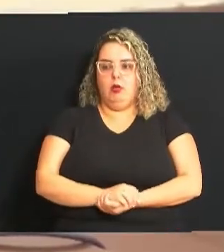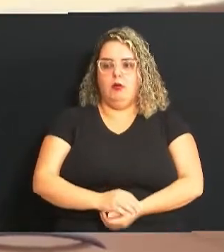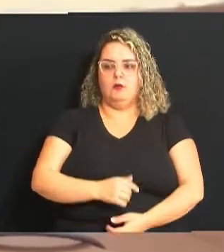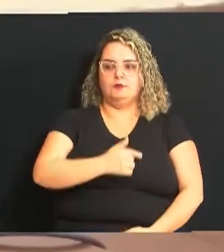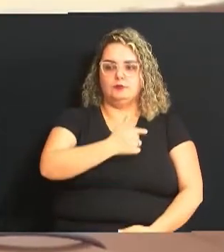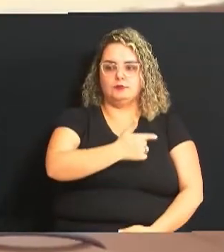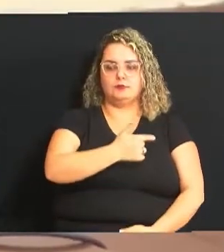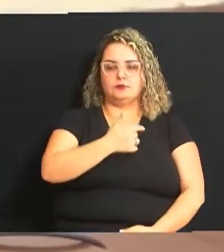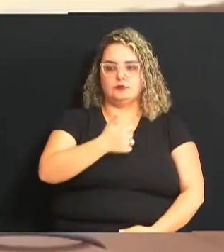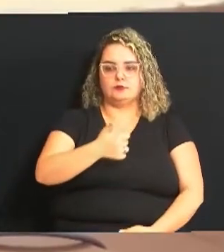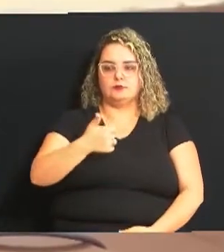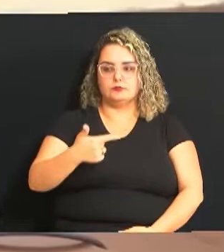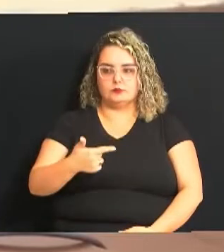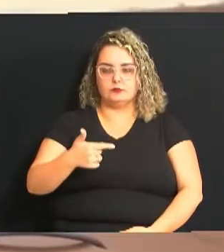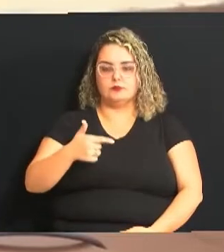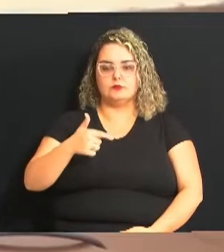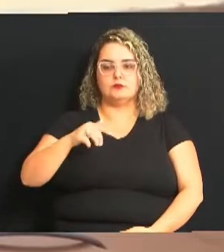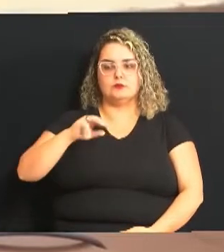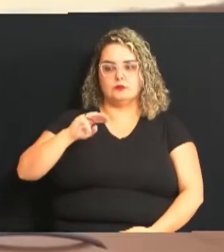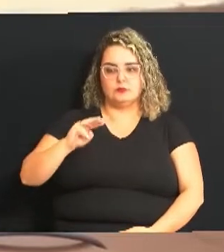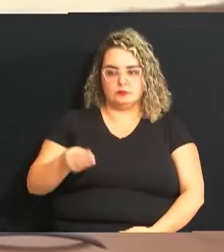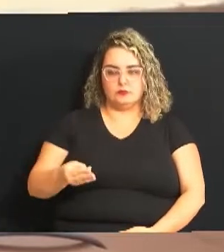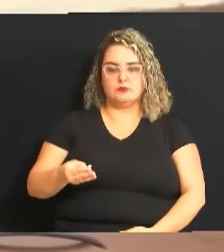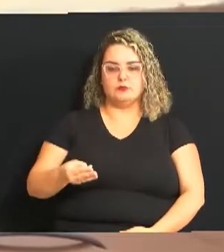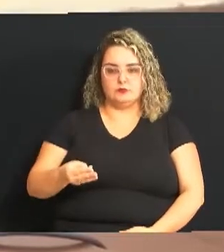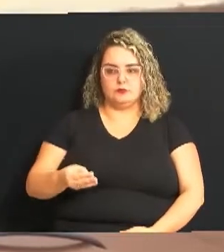212,5 milhões de pessoas, e destas,